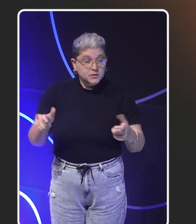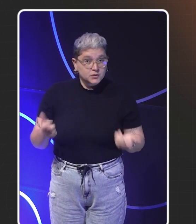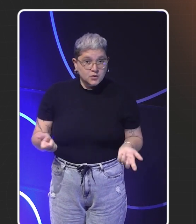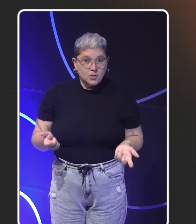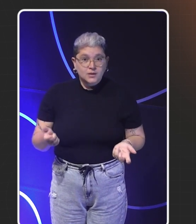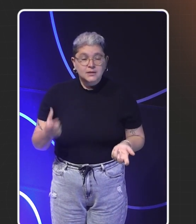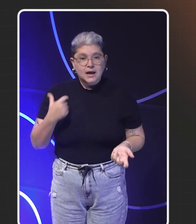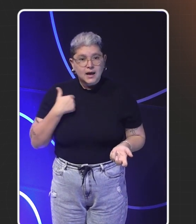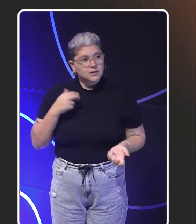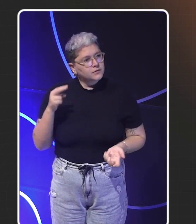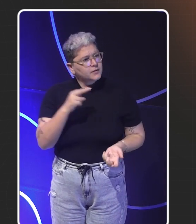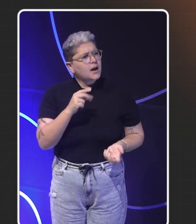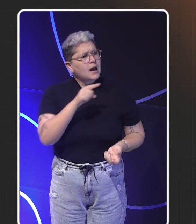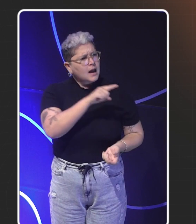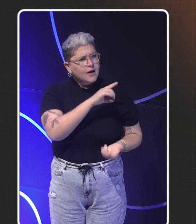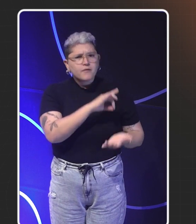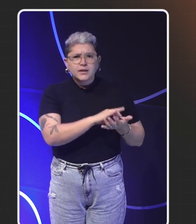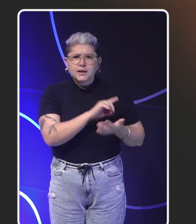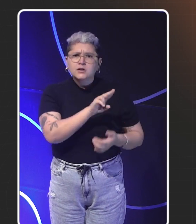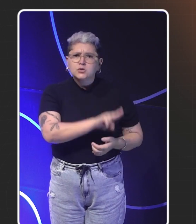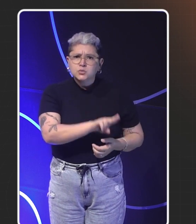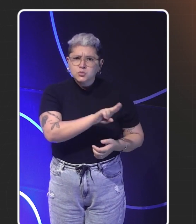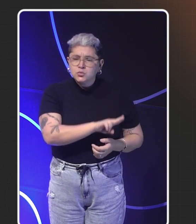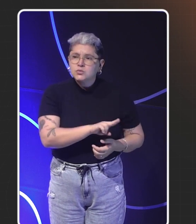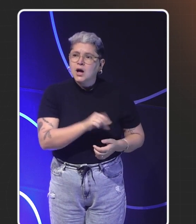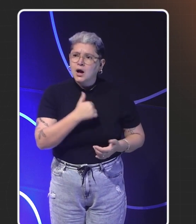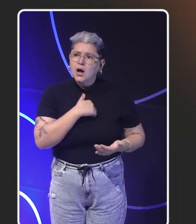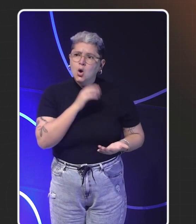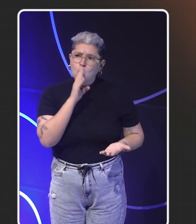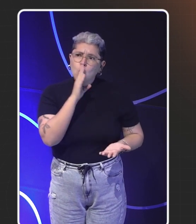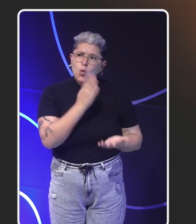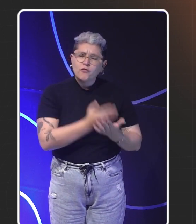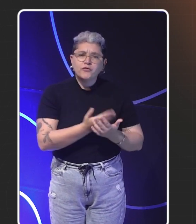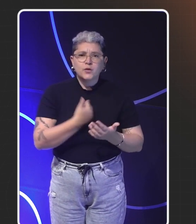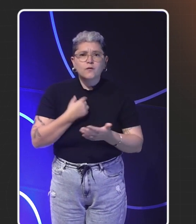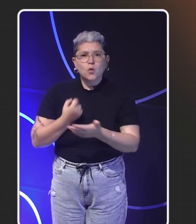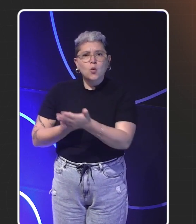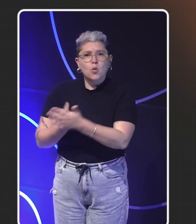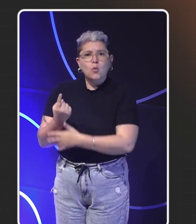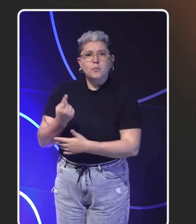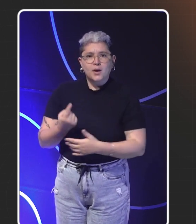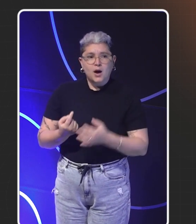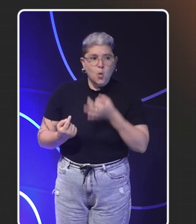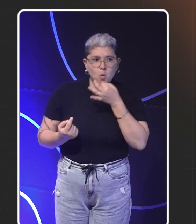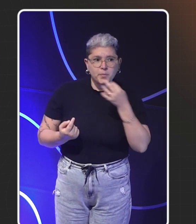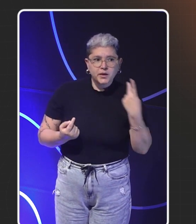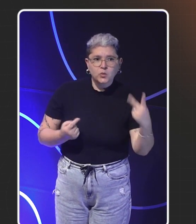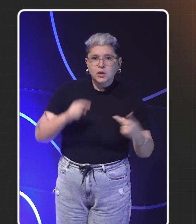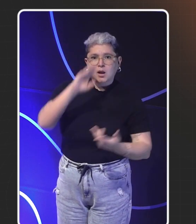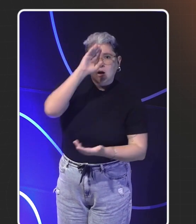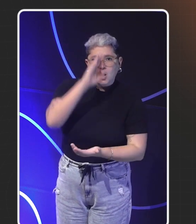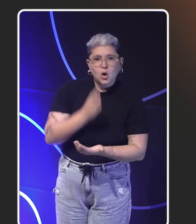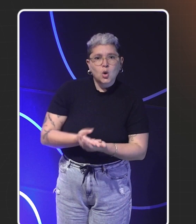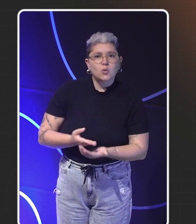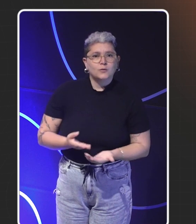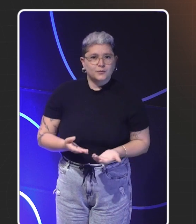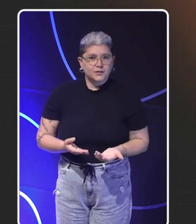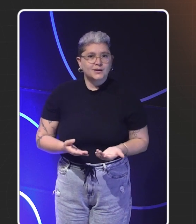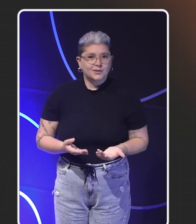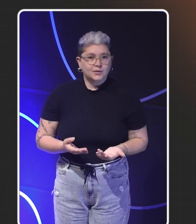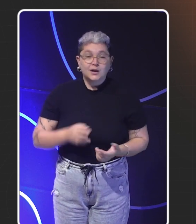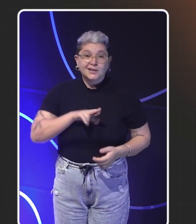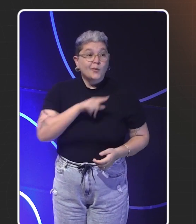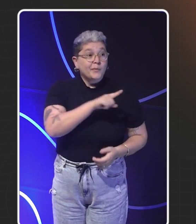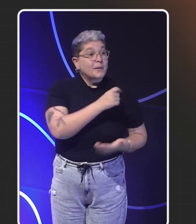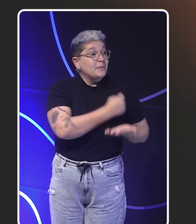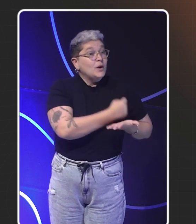veem usando aquilo e sabem que podem confiar na minha opinião, que não é uma pessoa que foi